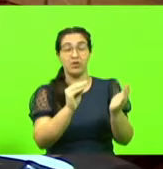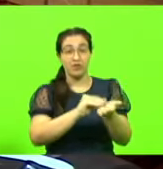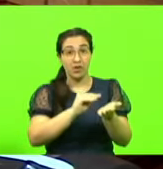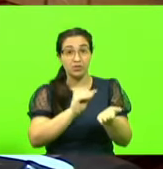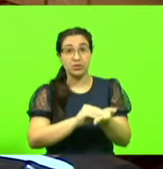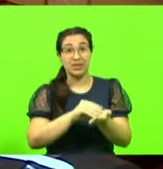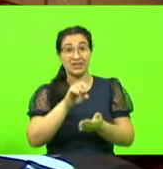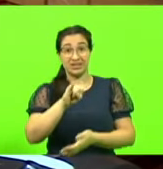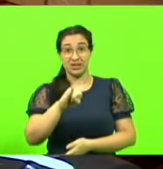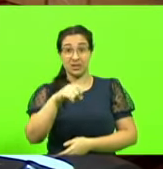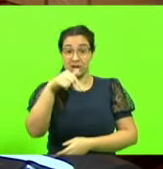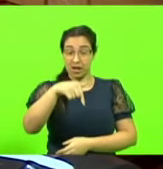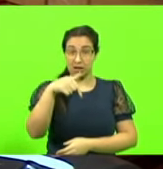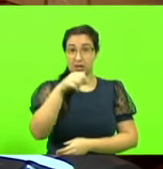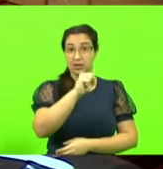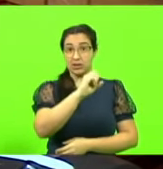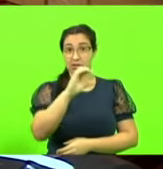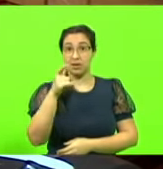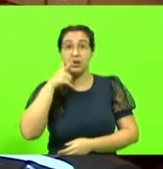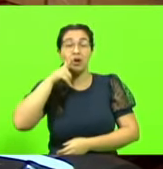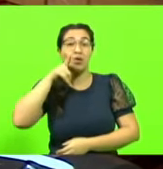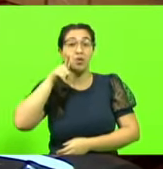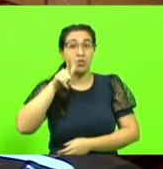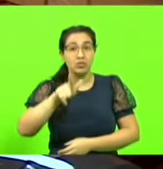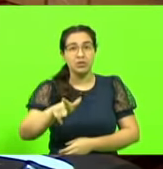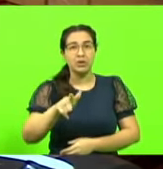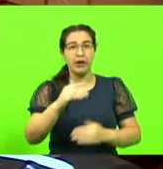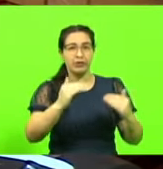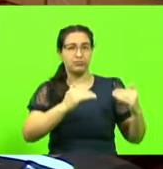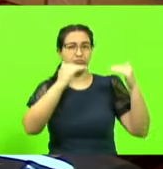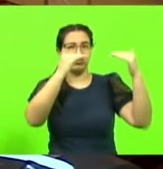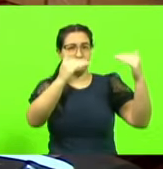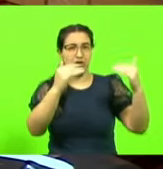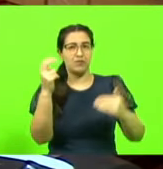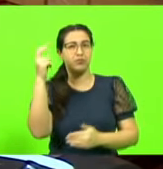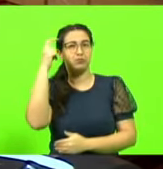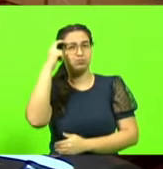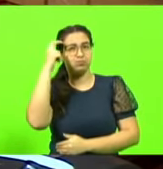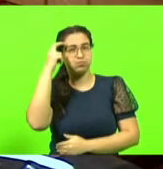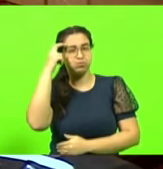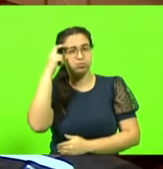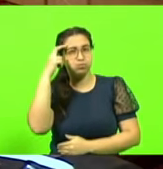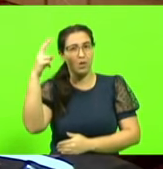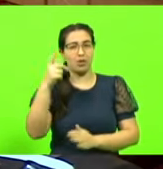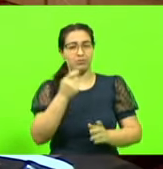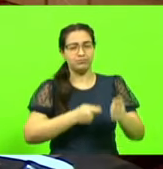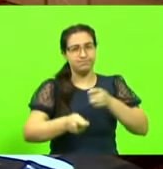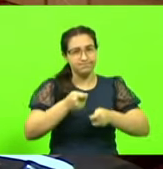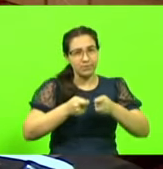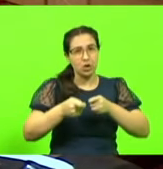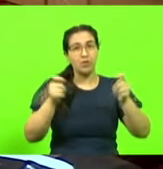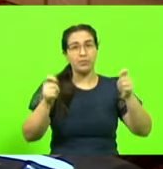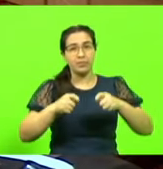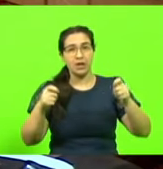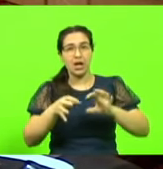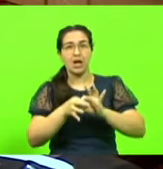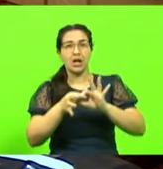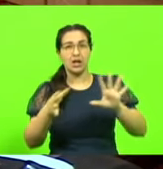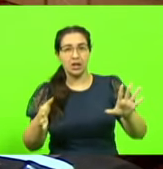se o nosso Estado alcançou um nível de maturidade econômica que permita que nós possamos fazer